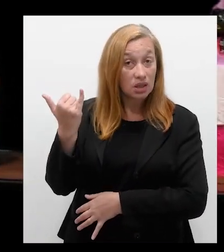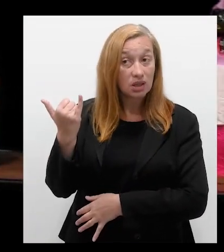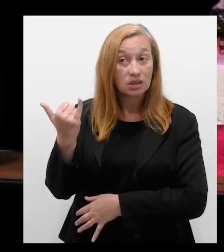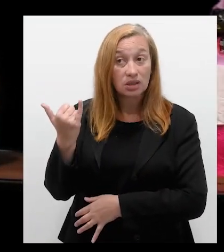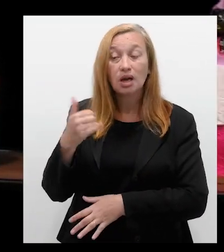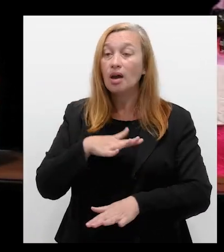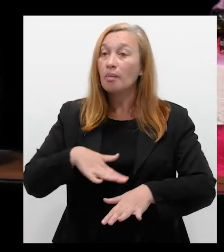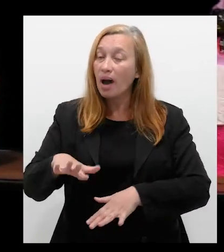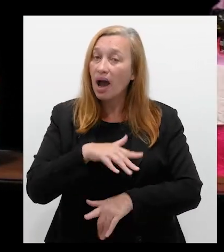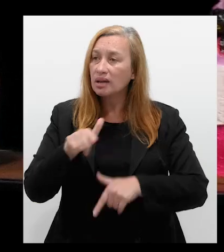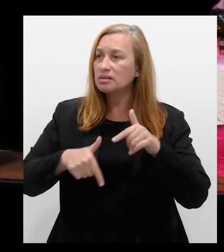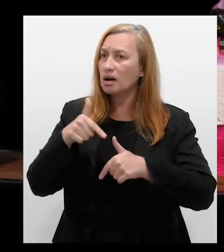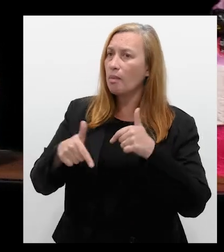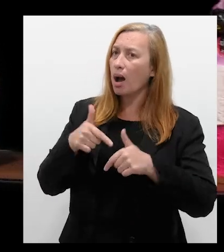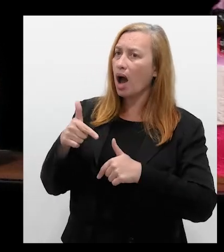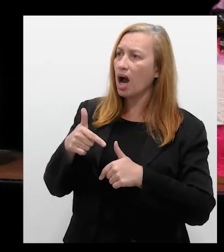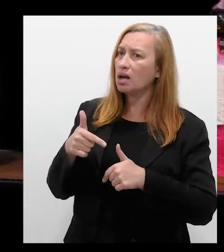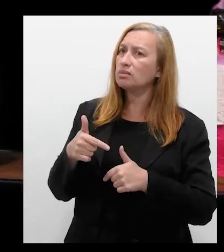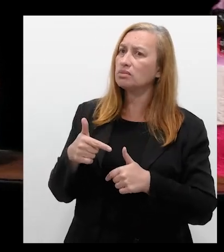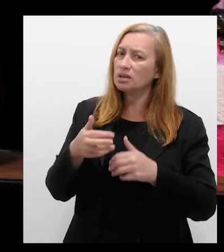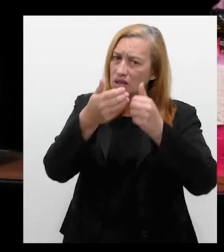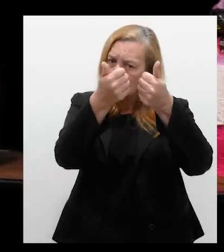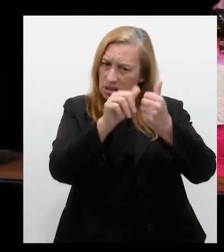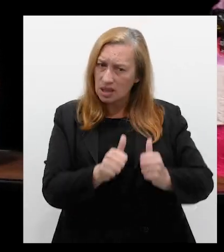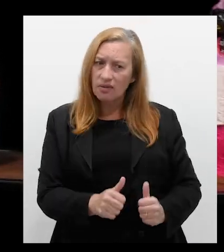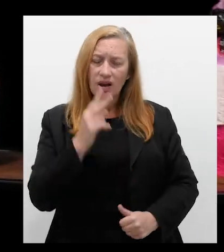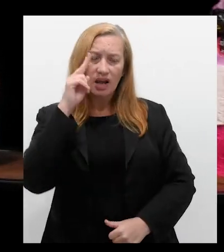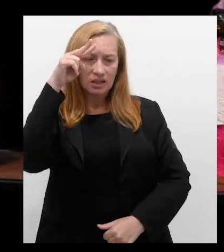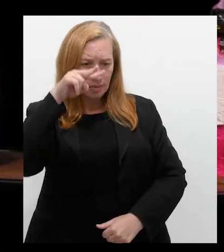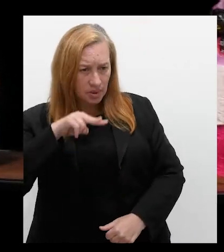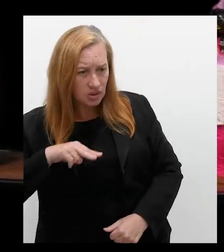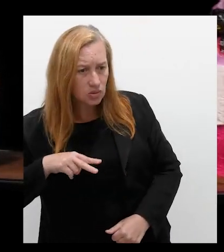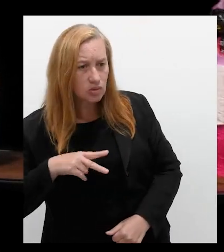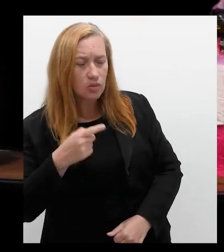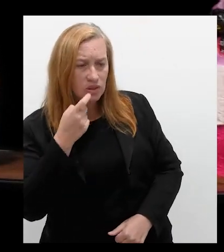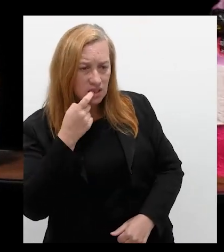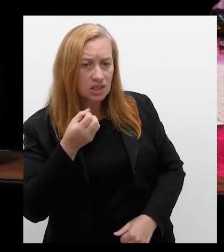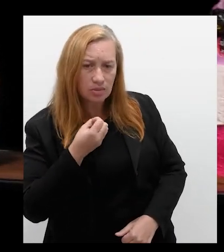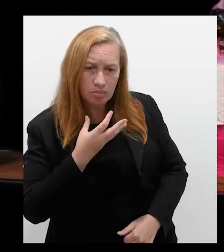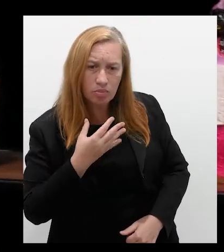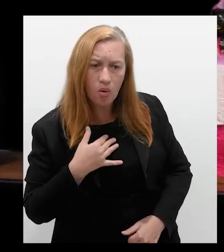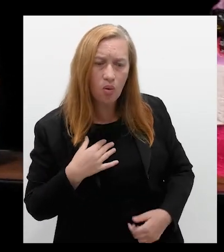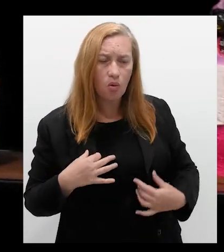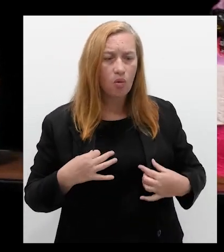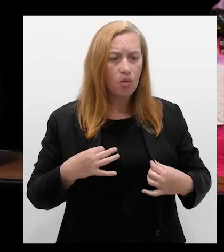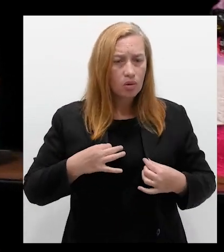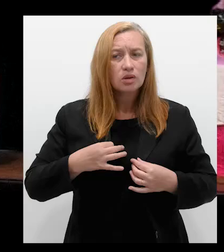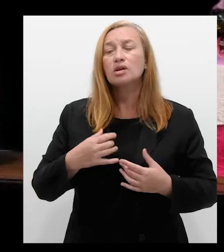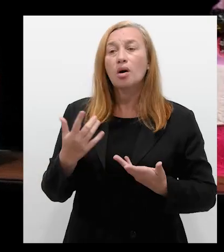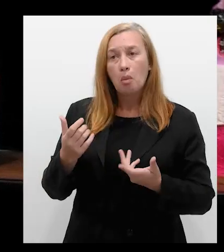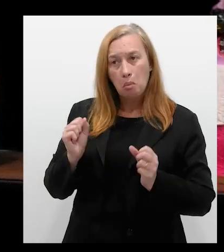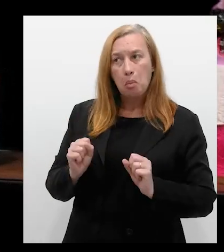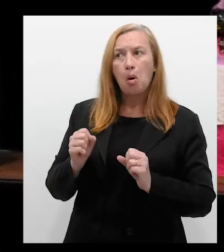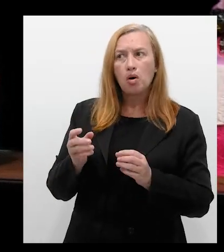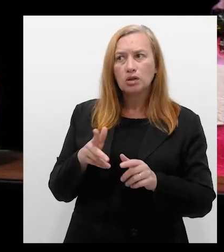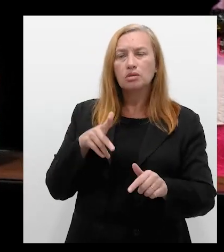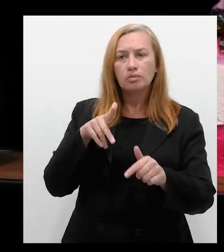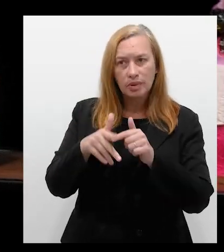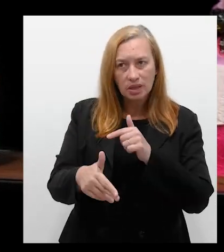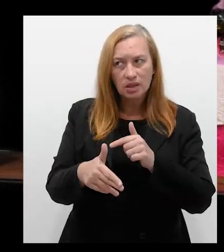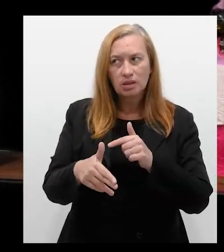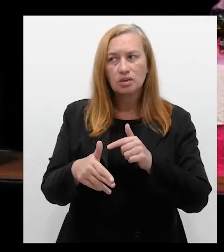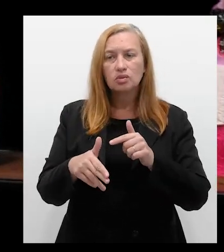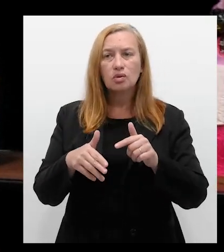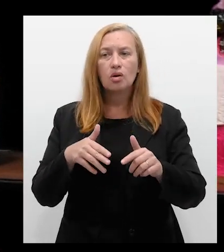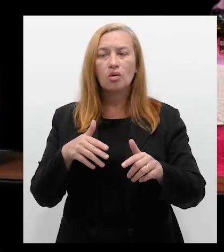para o mercado de trabalho, como você bem falou, e ela, sim, pode atrapalhar a pessoa na sua rotina, na sua